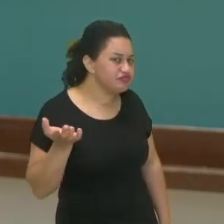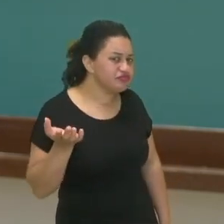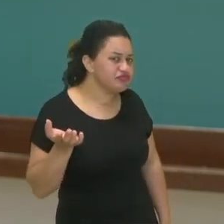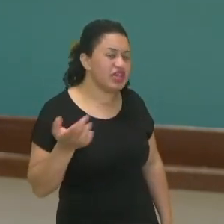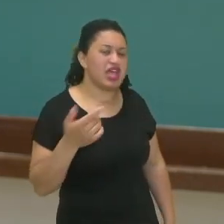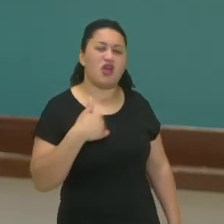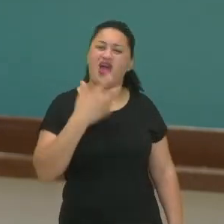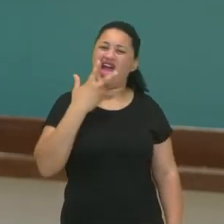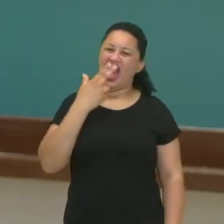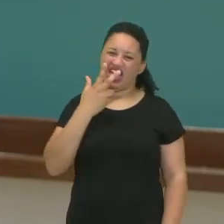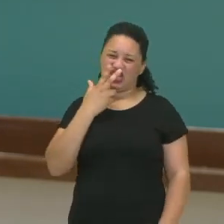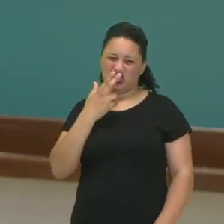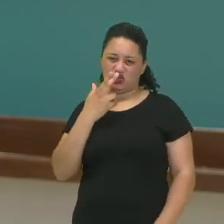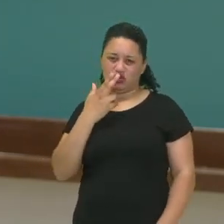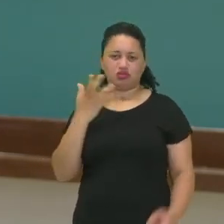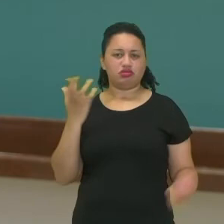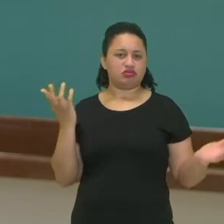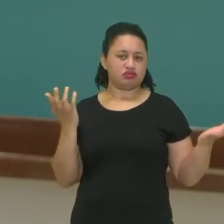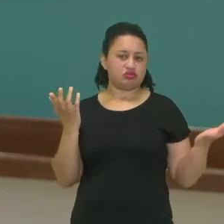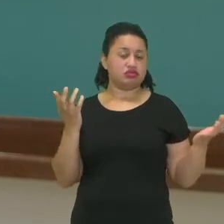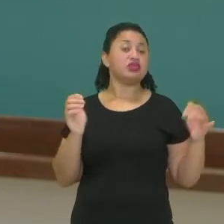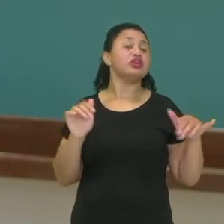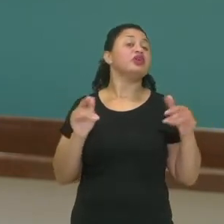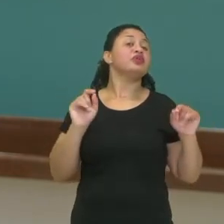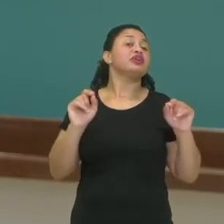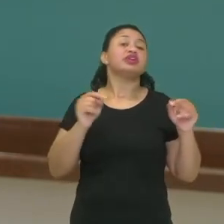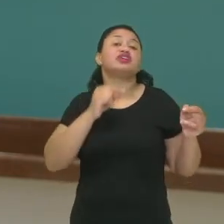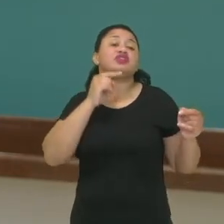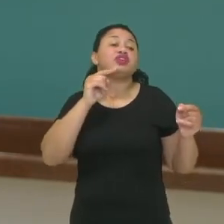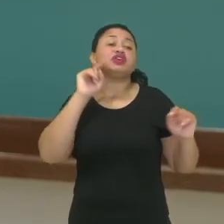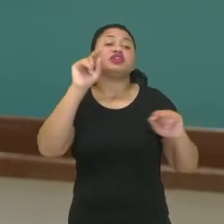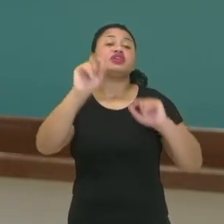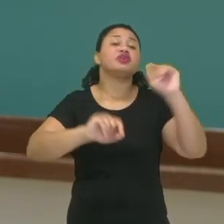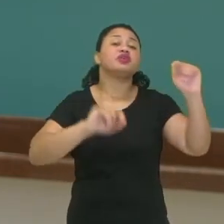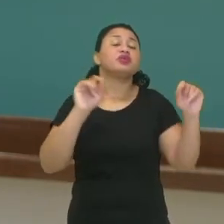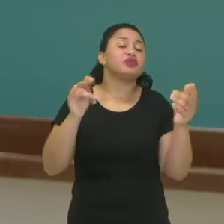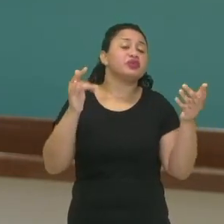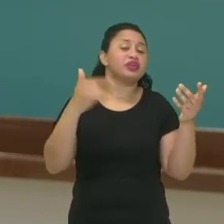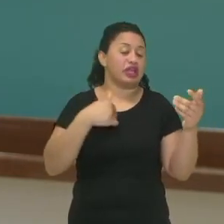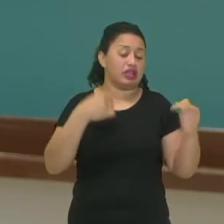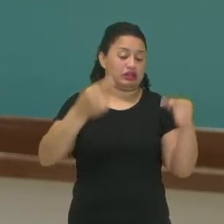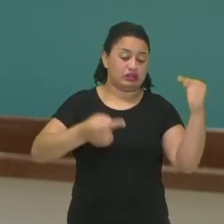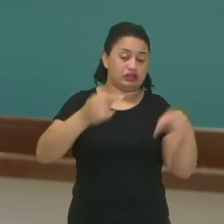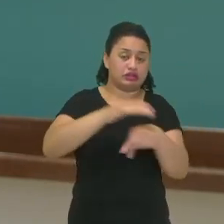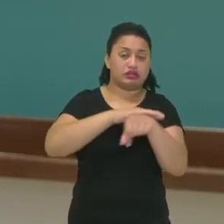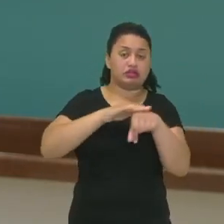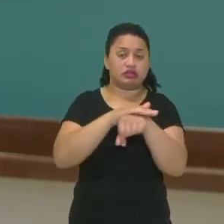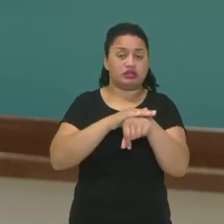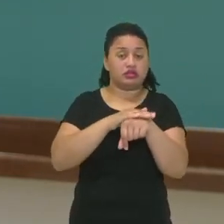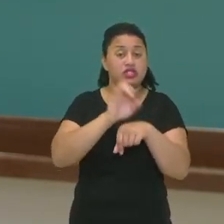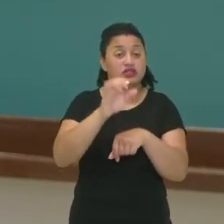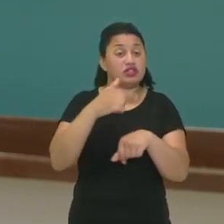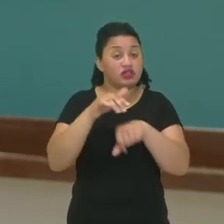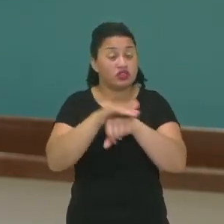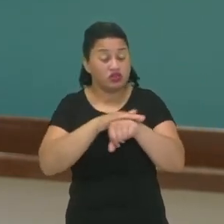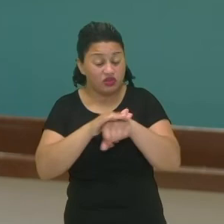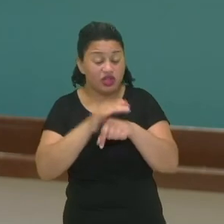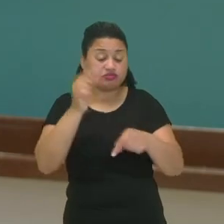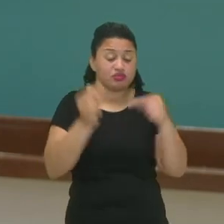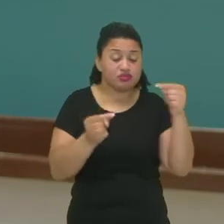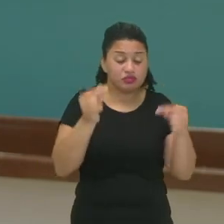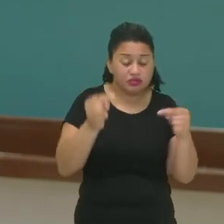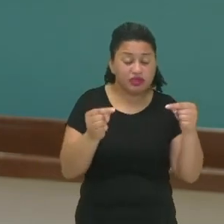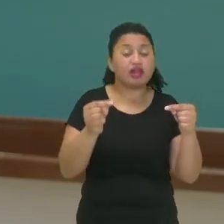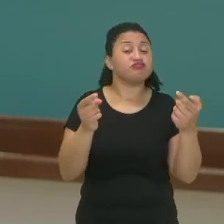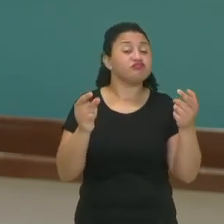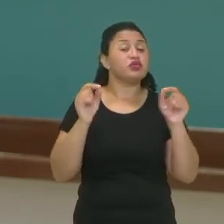eu acho, então é isso, do que vai adiantar num debate? Se você vai conversar, vai debater em